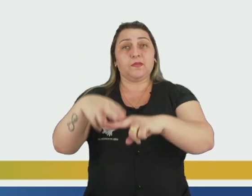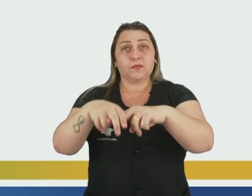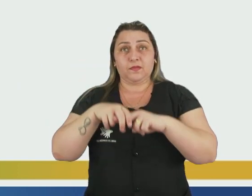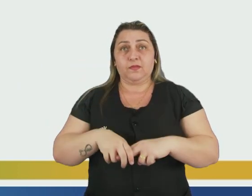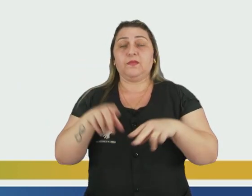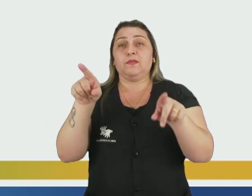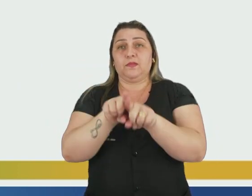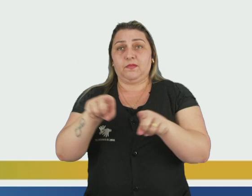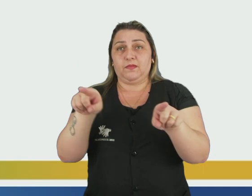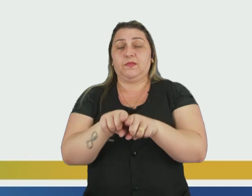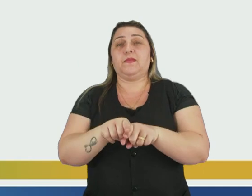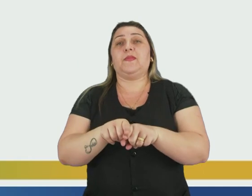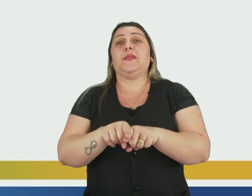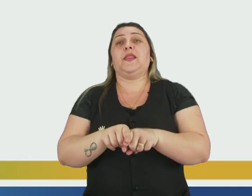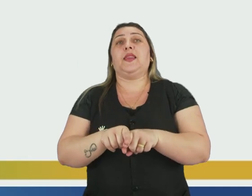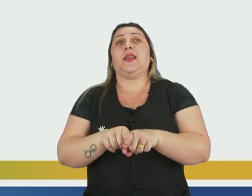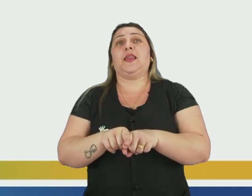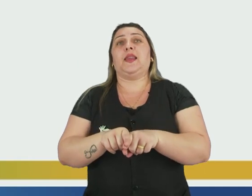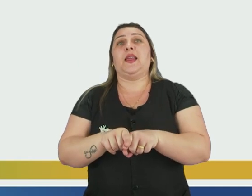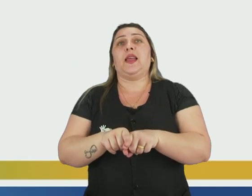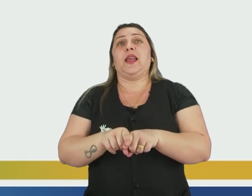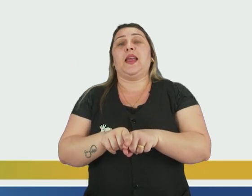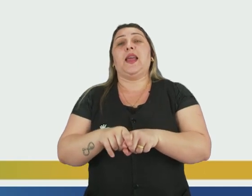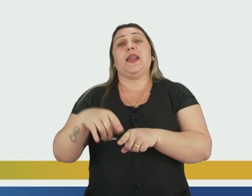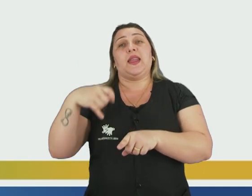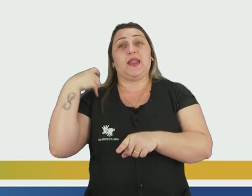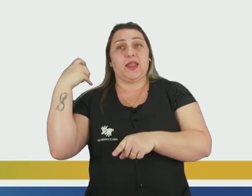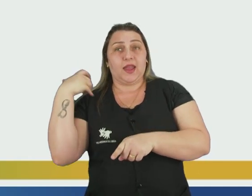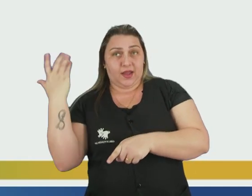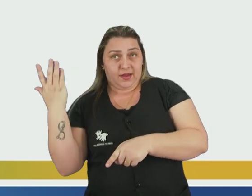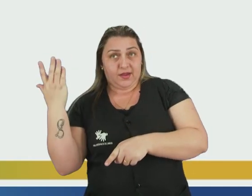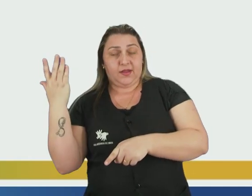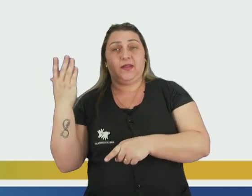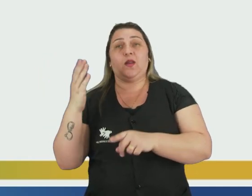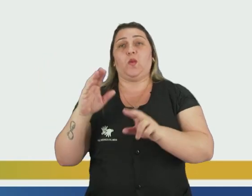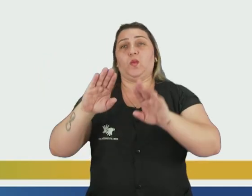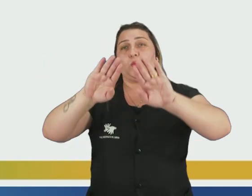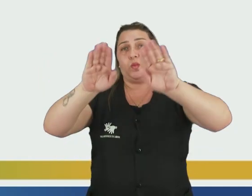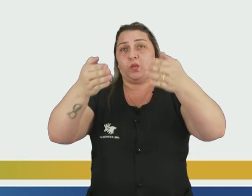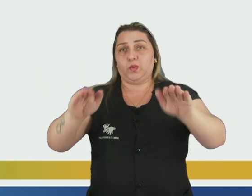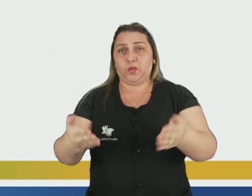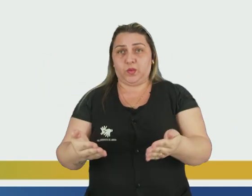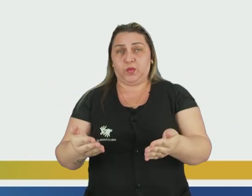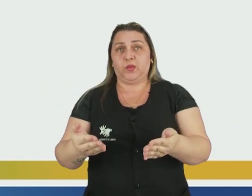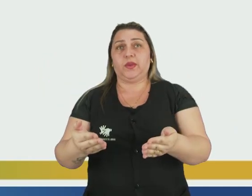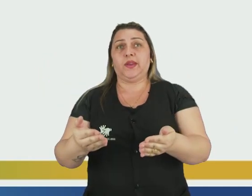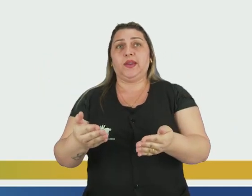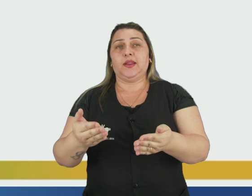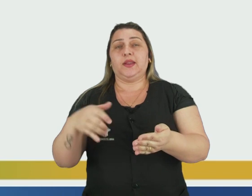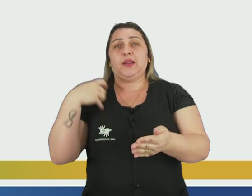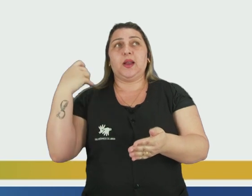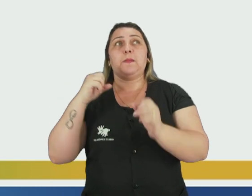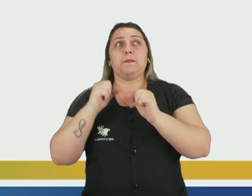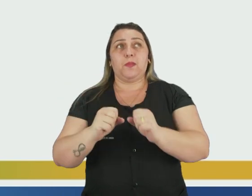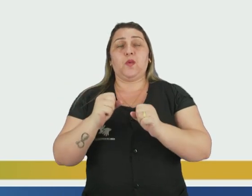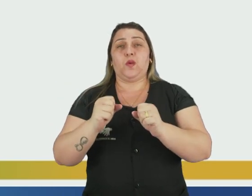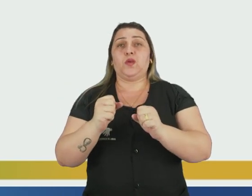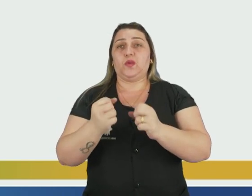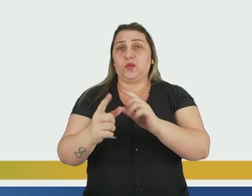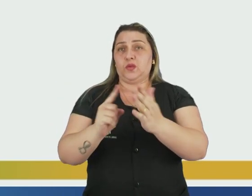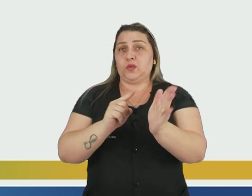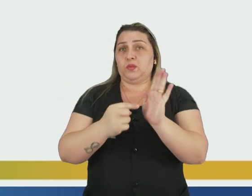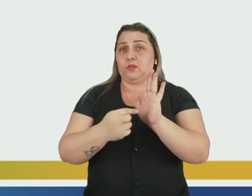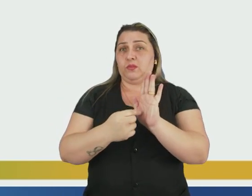também denominada de pirâmide de idades. O formato de uma pirâmide de idades pode nos revelar